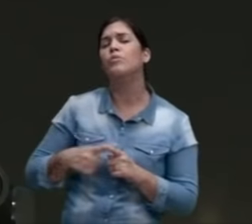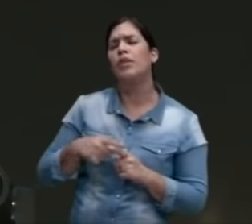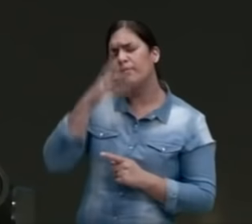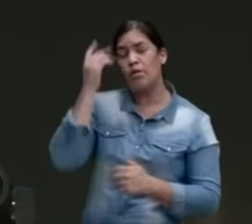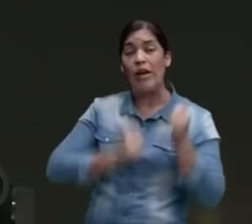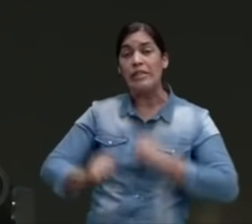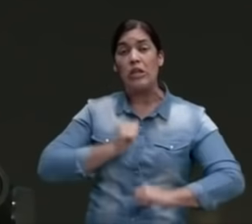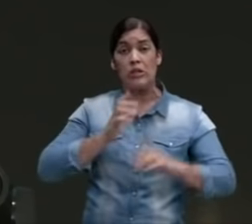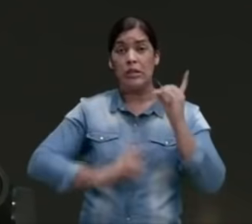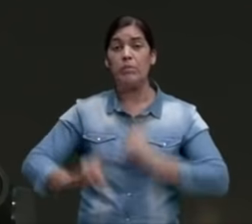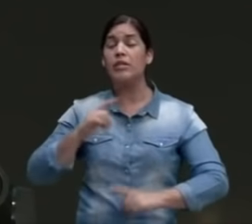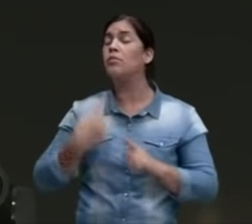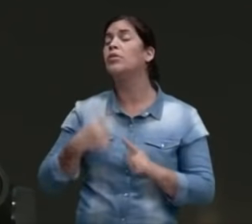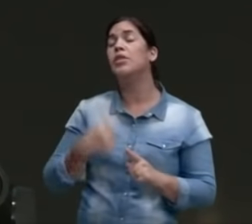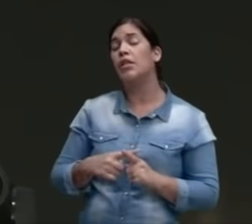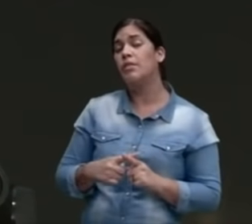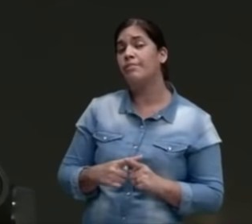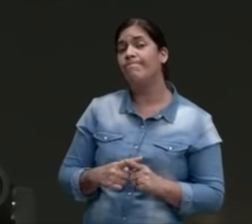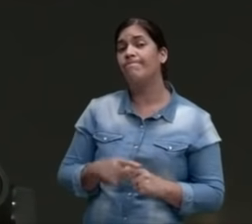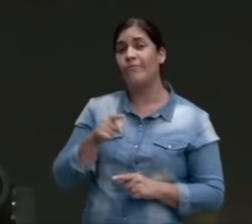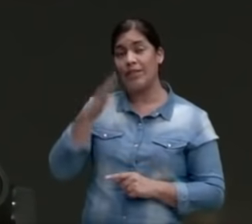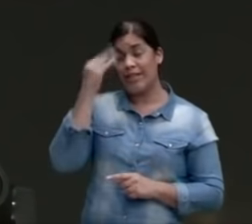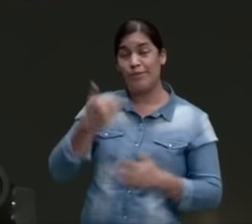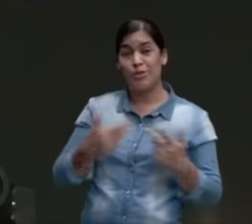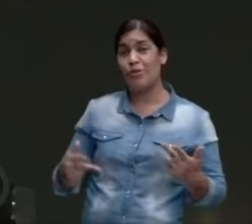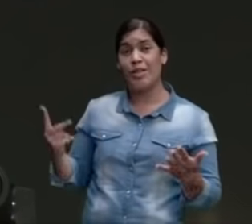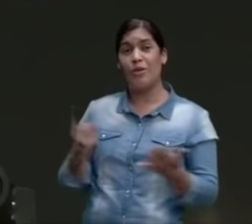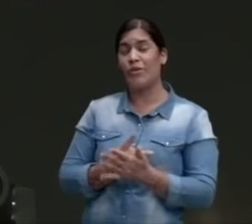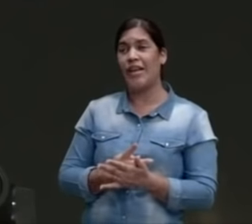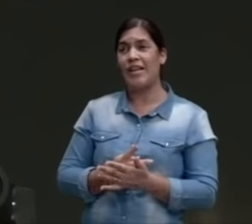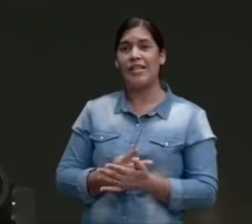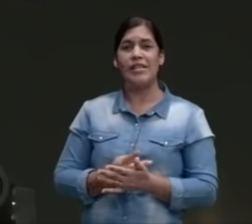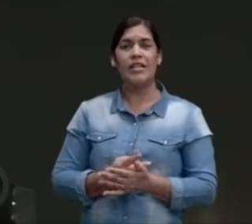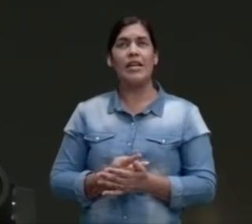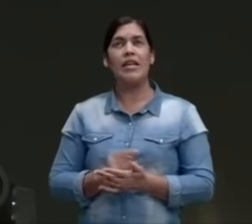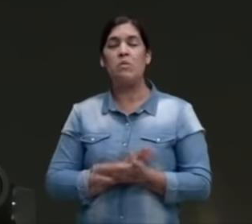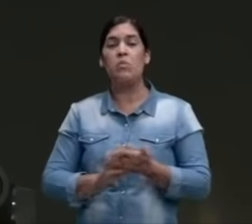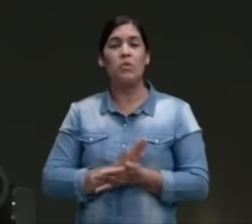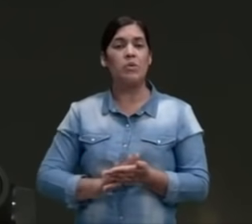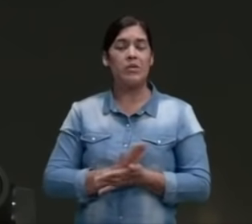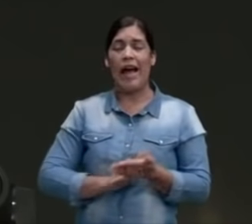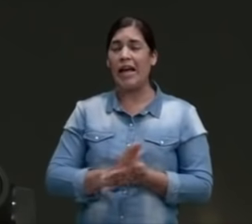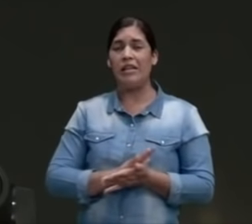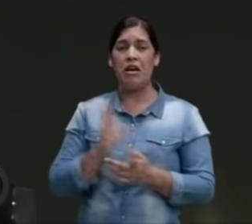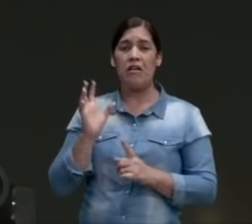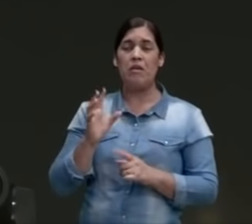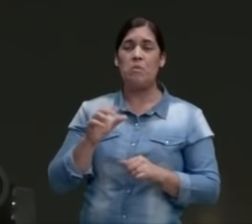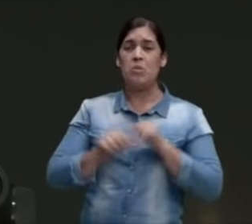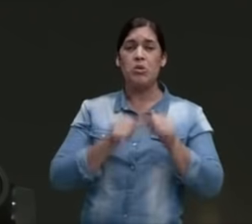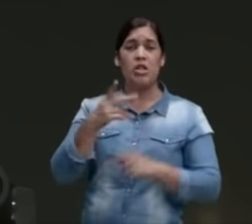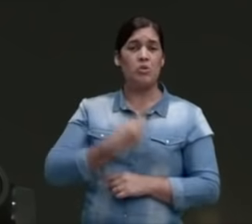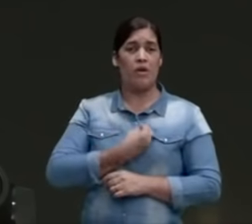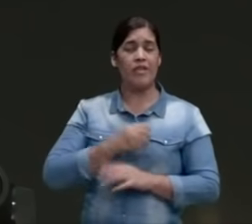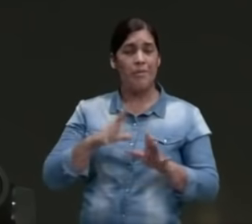ansiosas, deprimidas? Porque hoje você fica sabendo de coisas que acontecem, não vai mudar nada na sua vida, mas aquilo polui